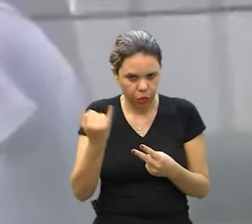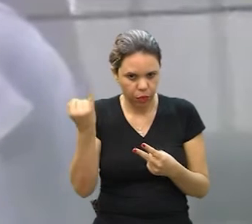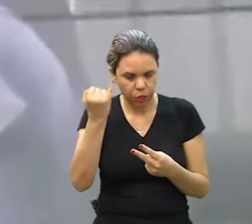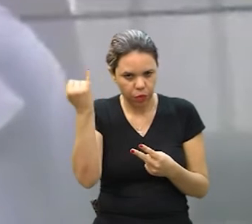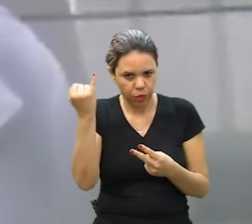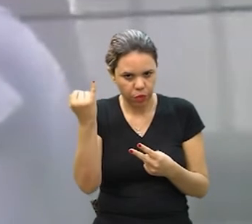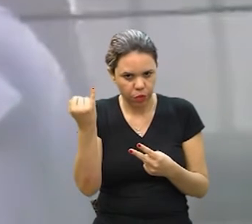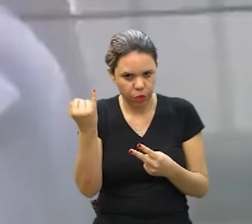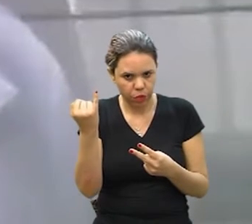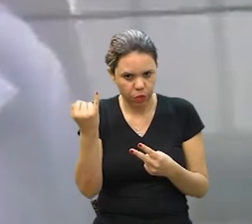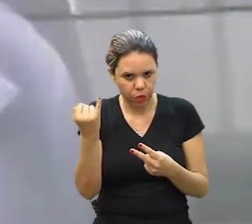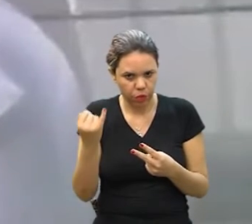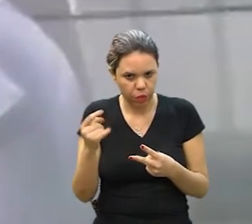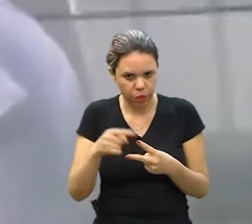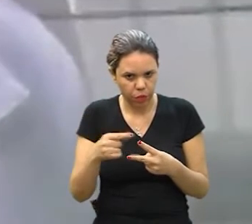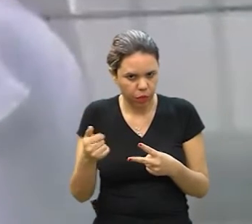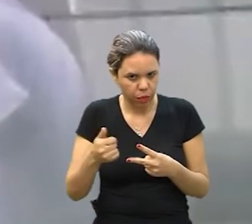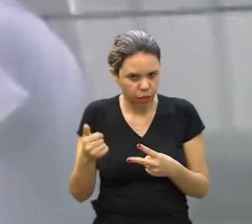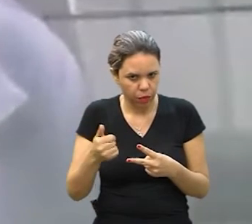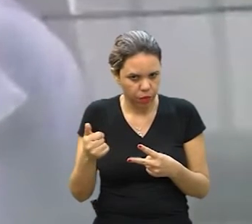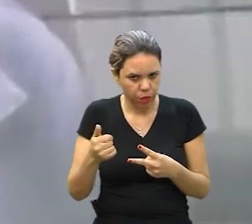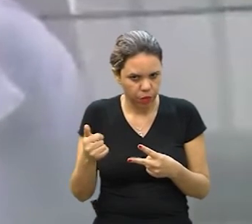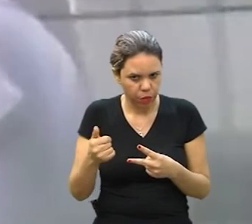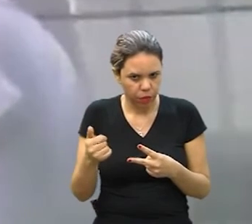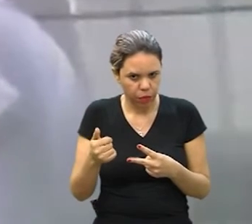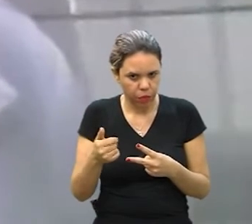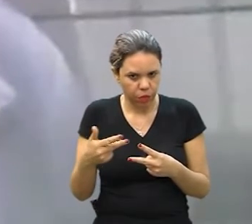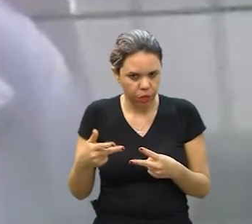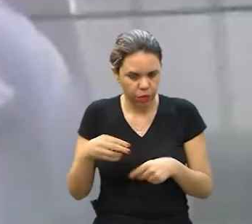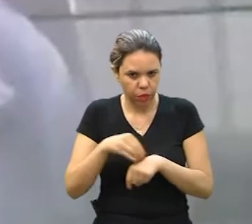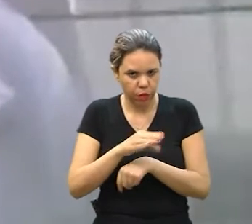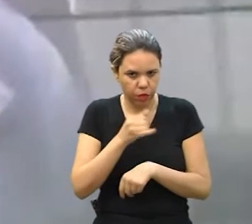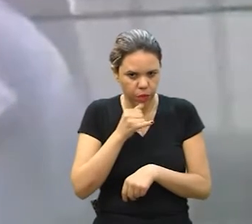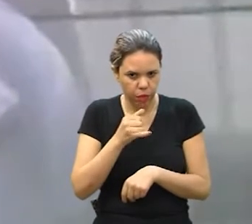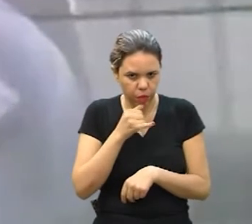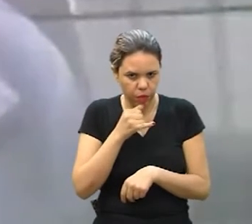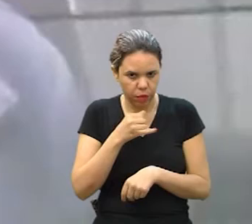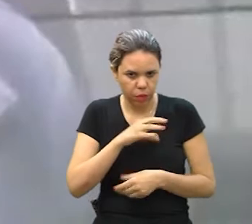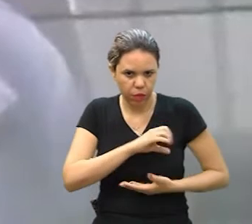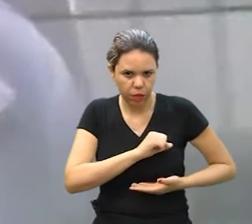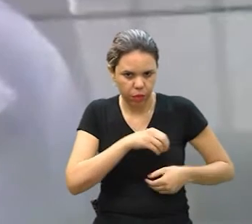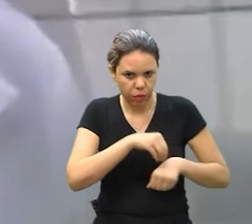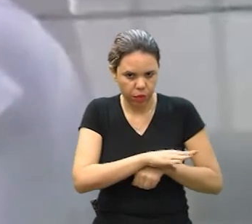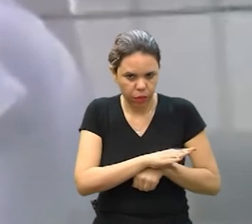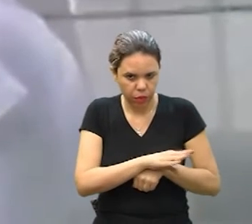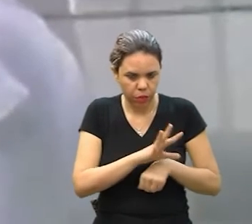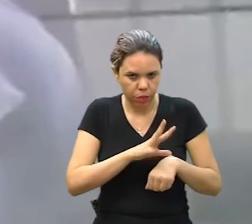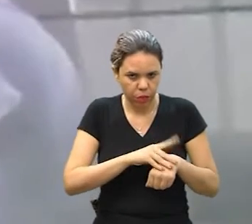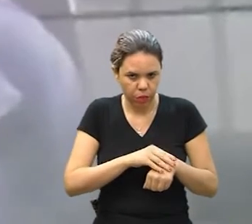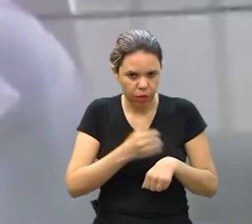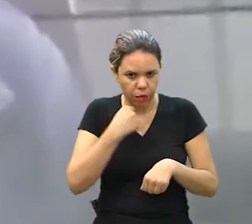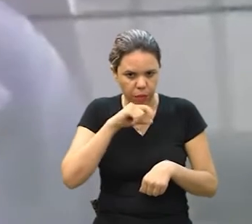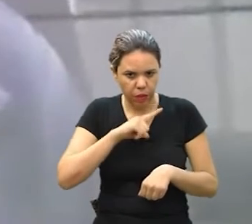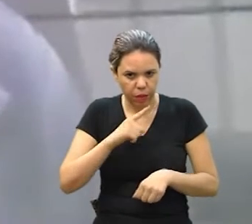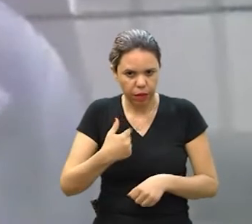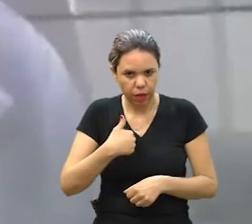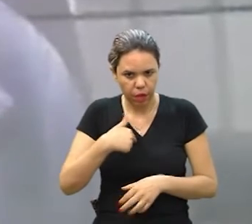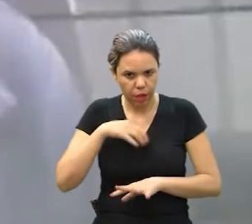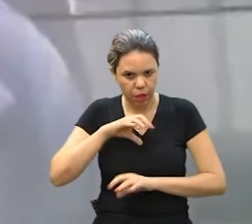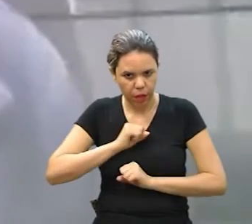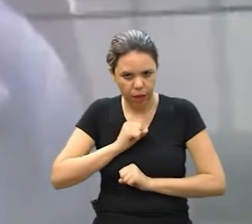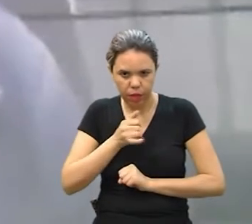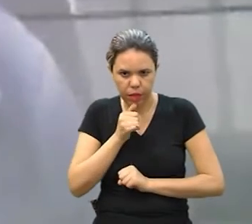muito importantes, que são, primeiro, imunoglobulinas que passam pelo leite materno das doenças que a mãe